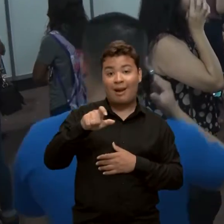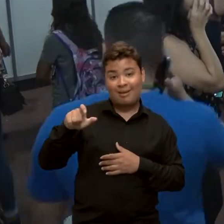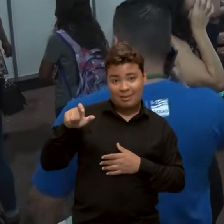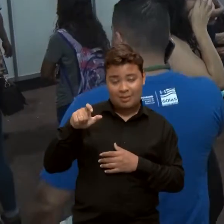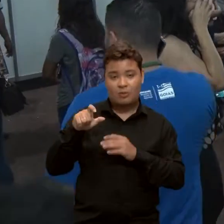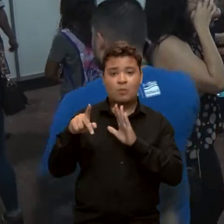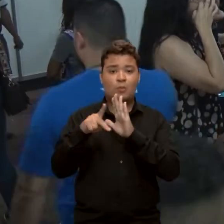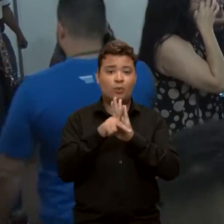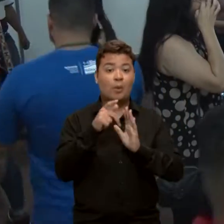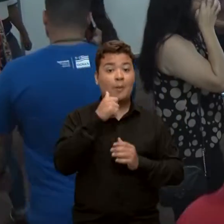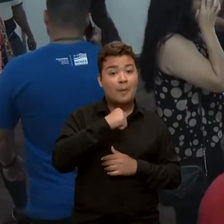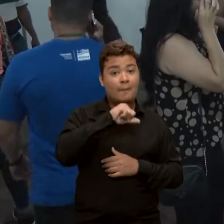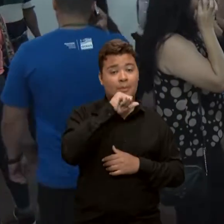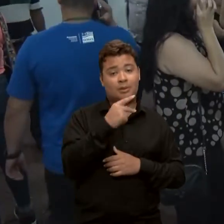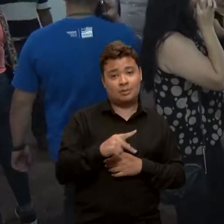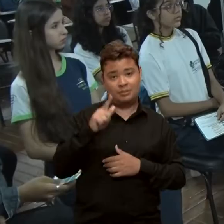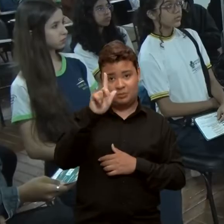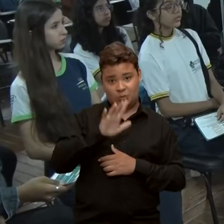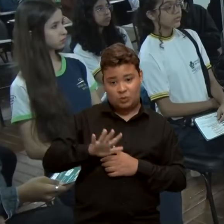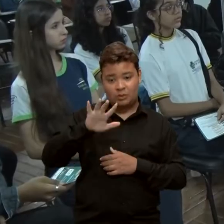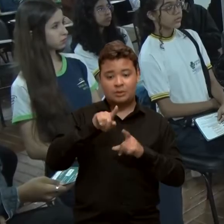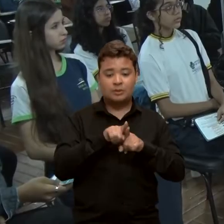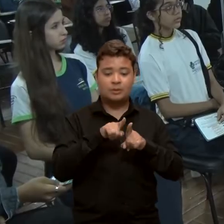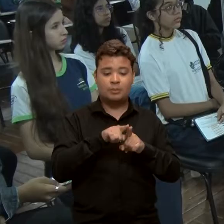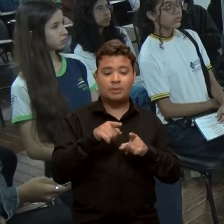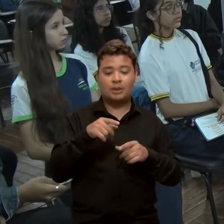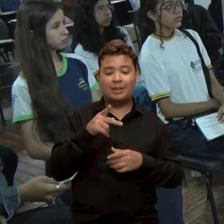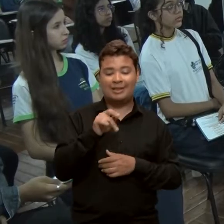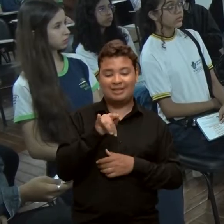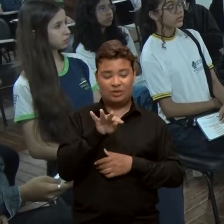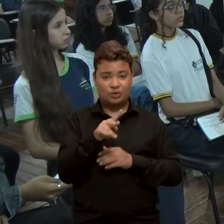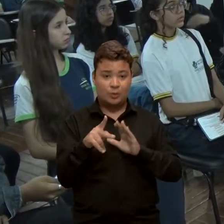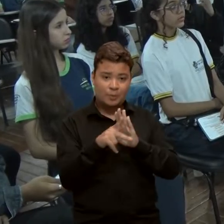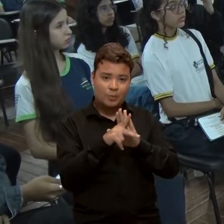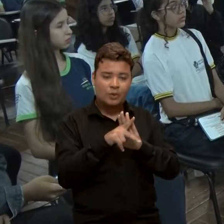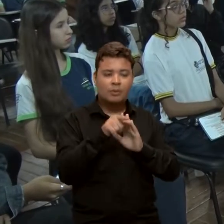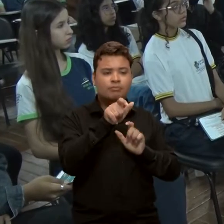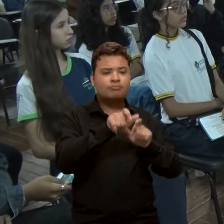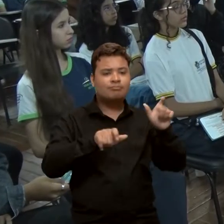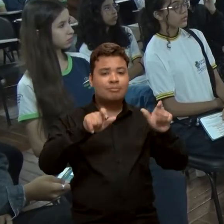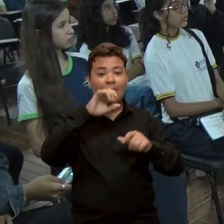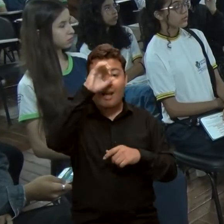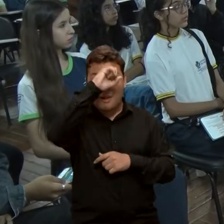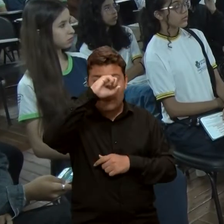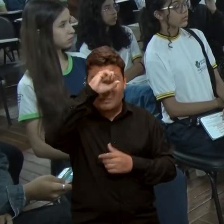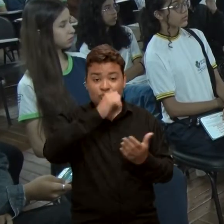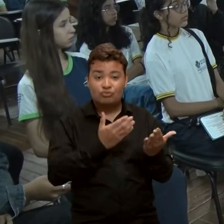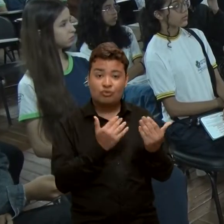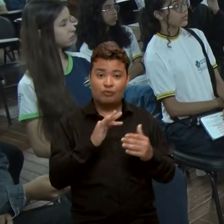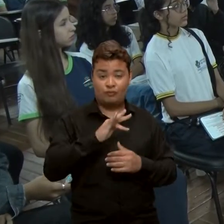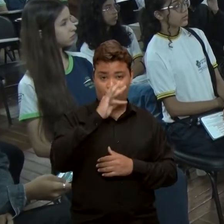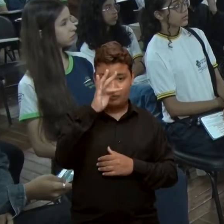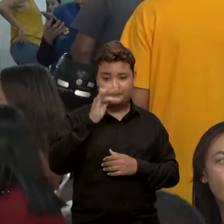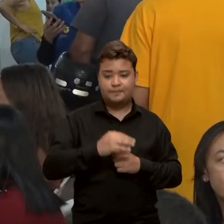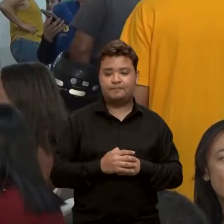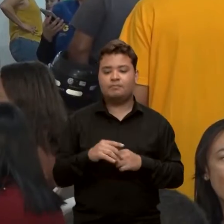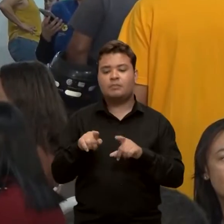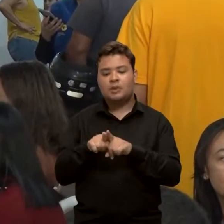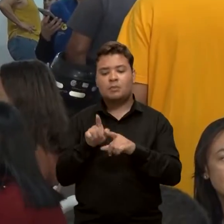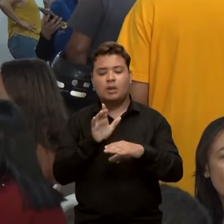e entrega kits do programa Aprendiz do Futuro. A equipe também auxilia na confecção de